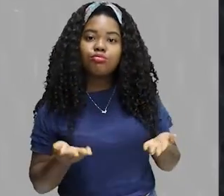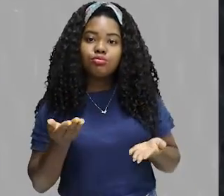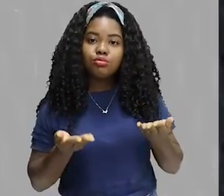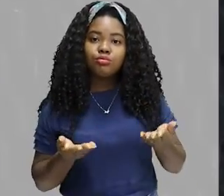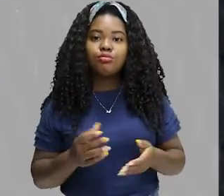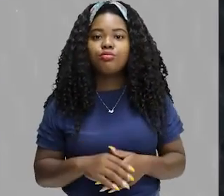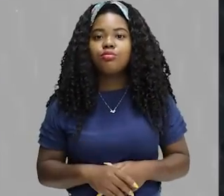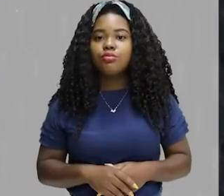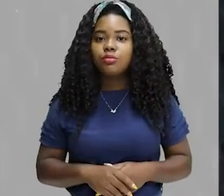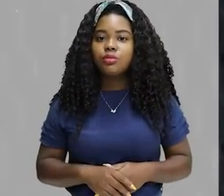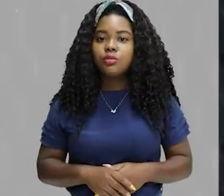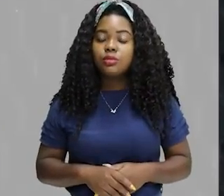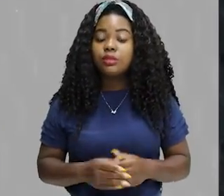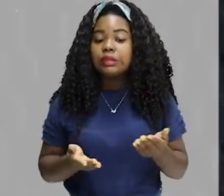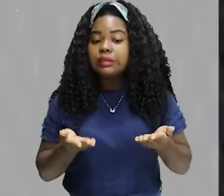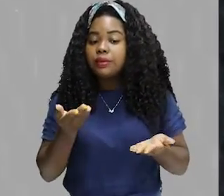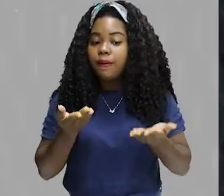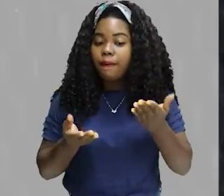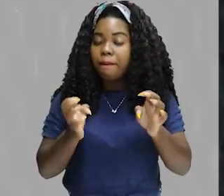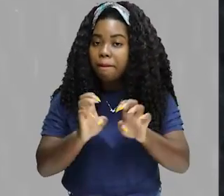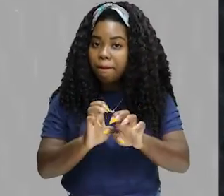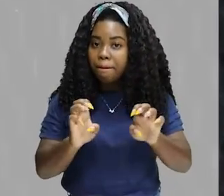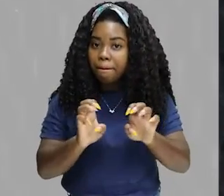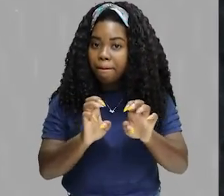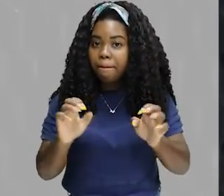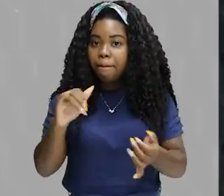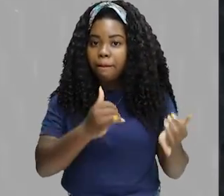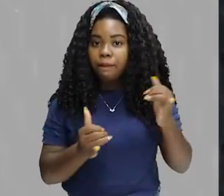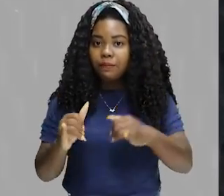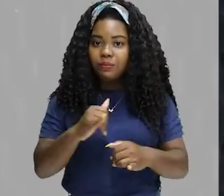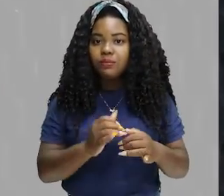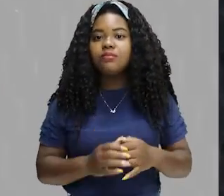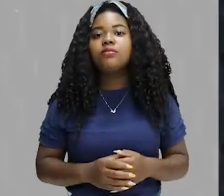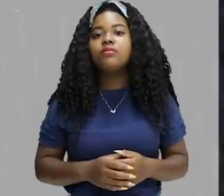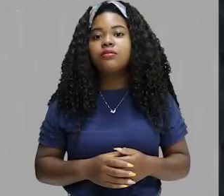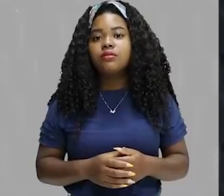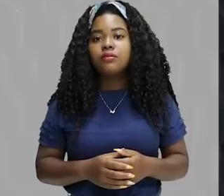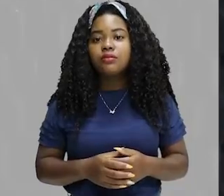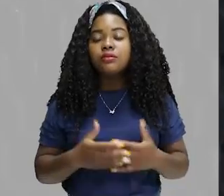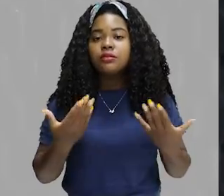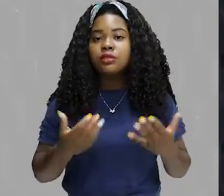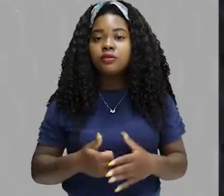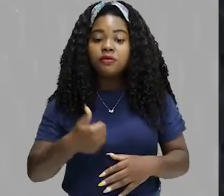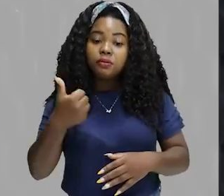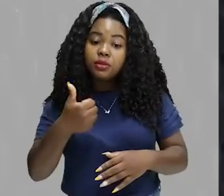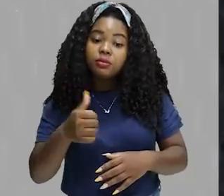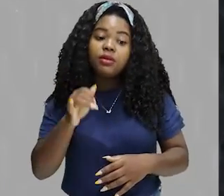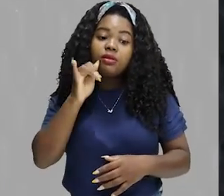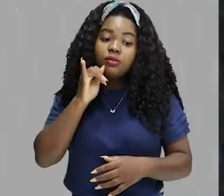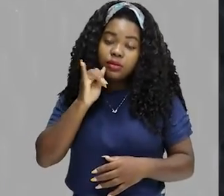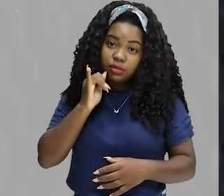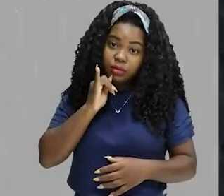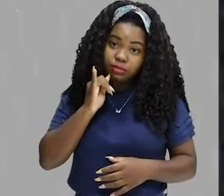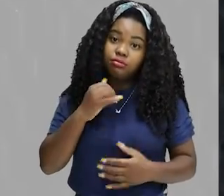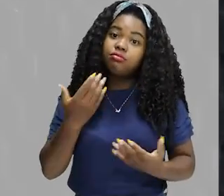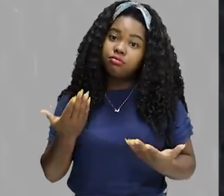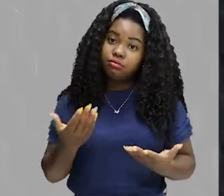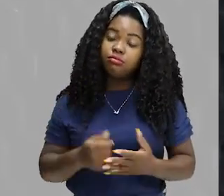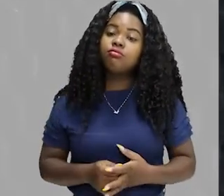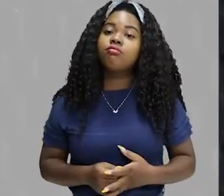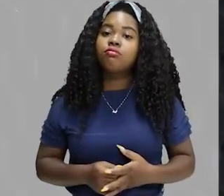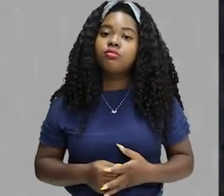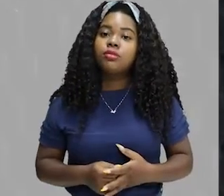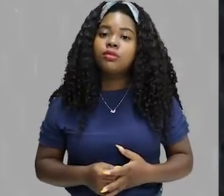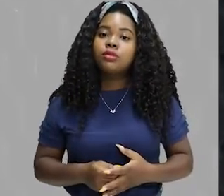certo? Isso é balanceamento de equação química. Esse foi só o primeiro exemplo, o primeiro caso, né? Nós vamos